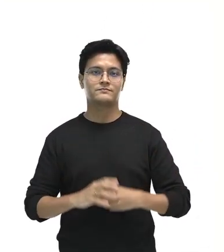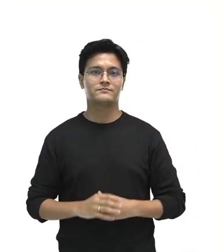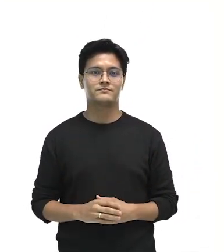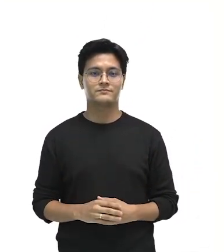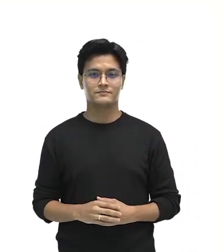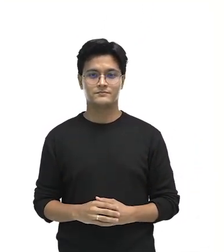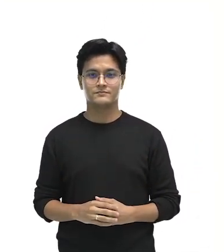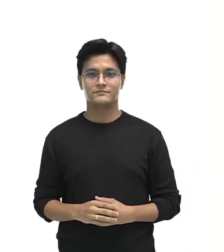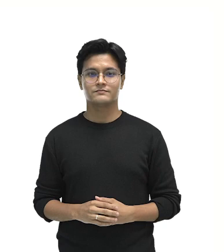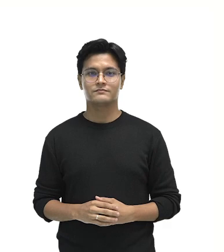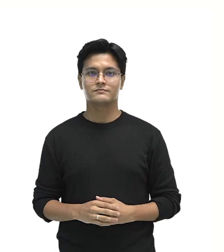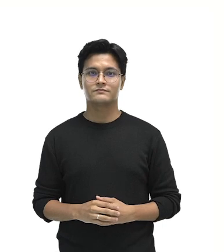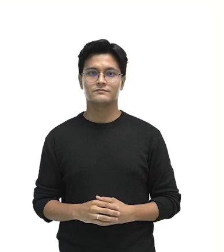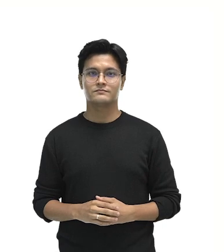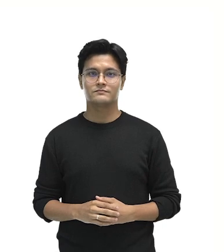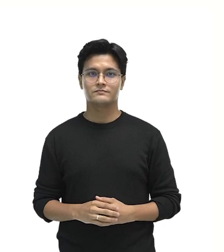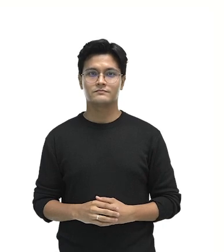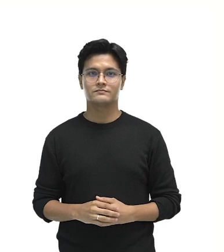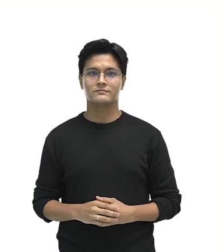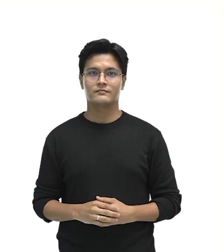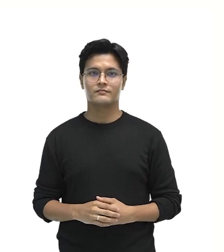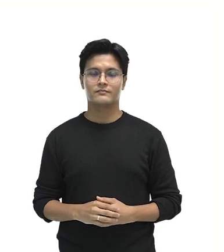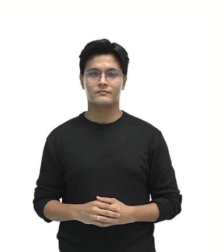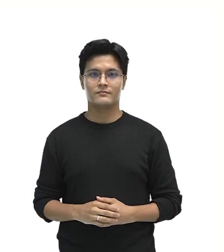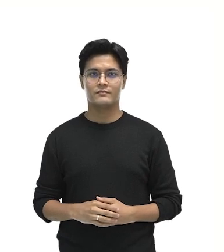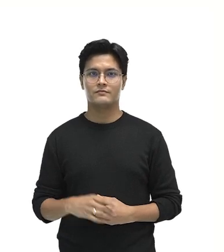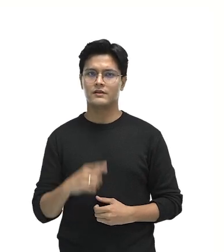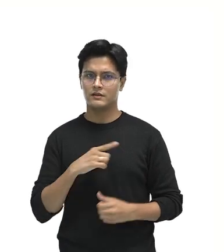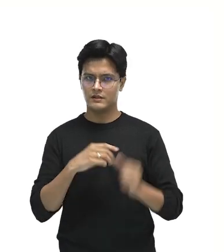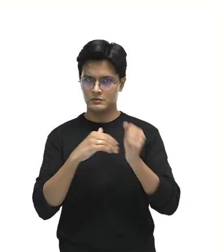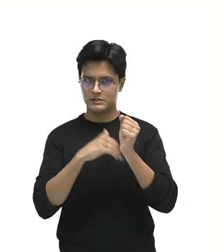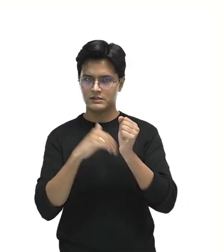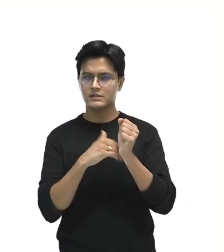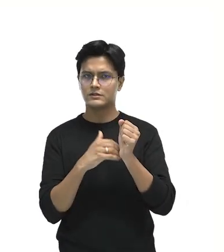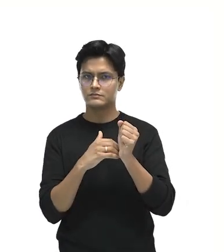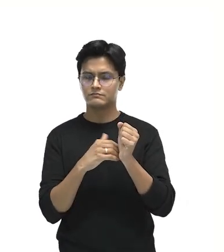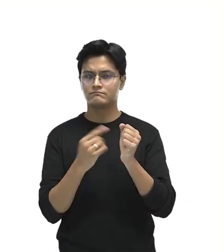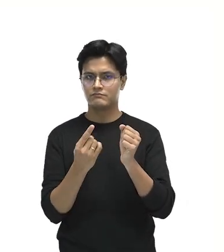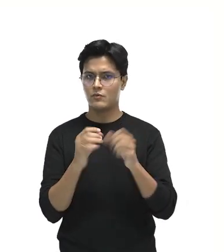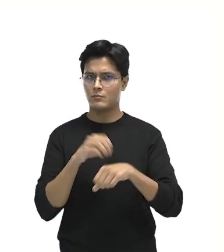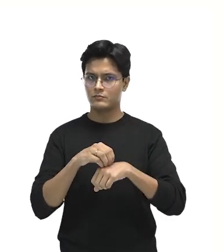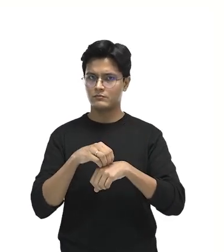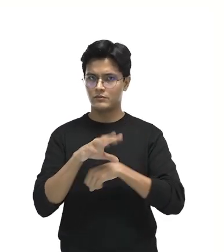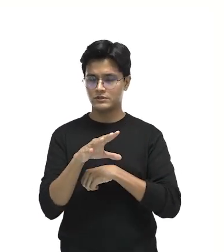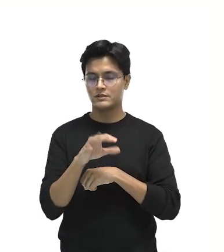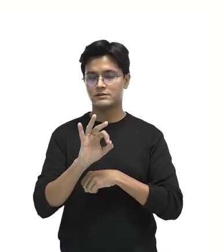Letra C. A letra C tem uma pegadinha aqui, tá, pessoal? Vou já mostrar para vocês. 0